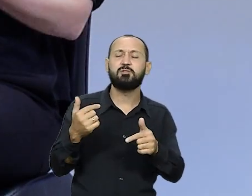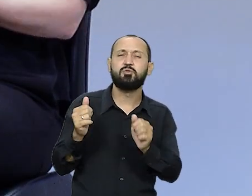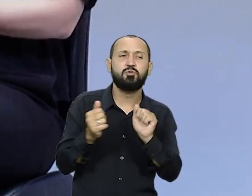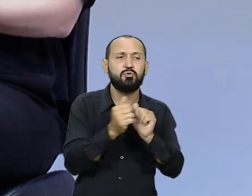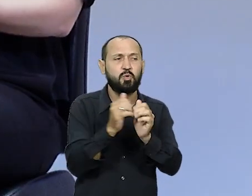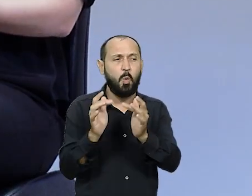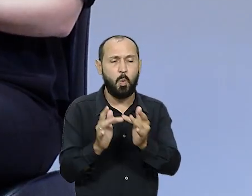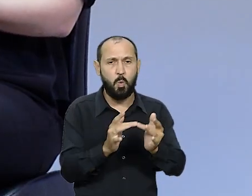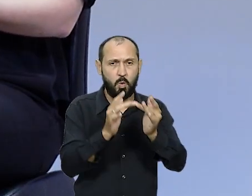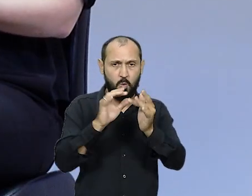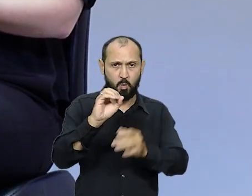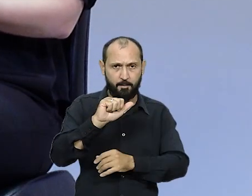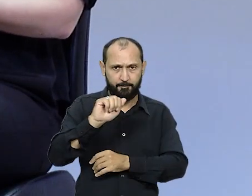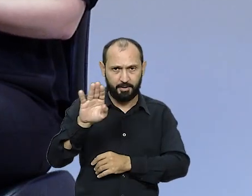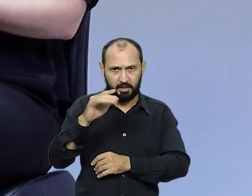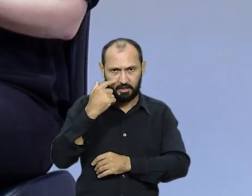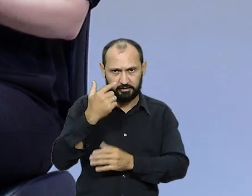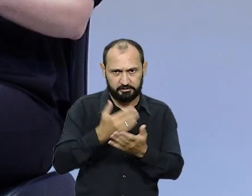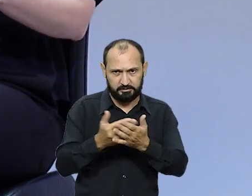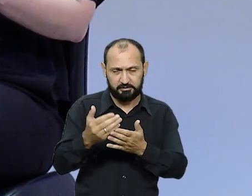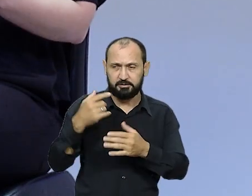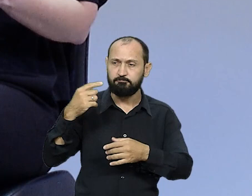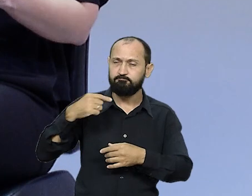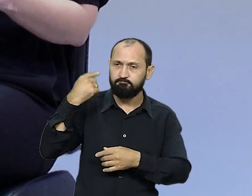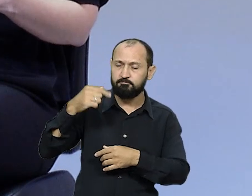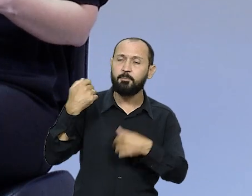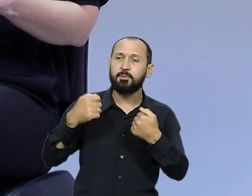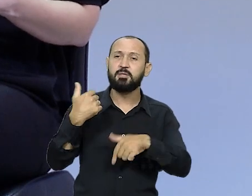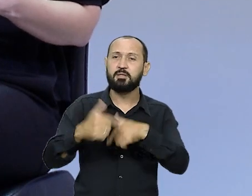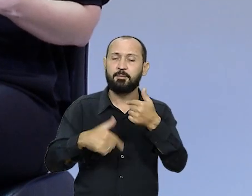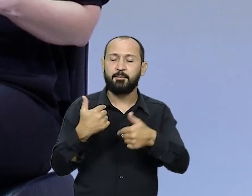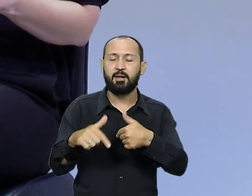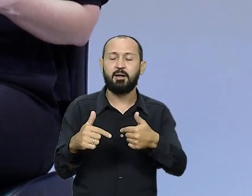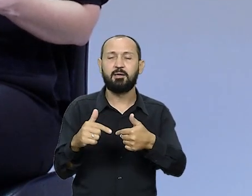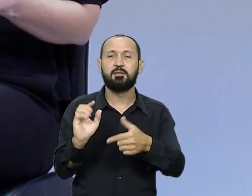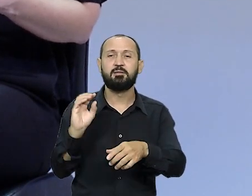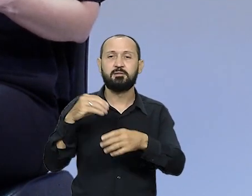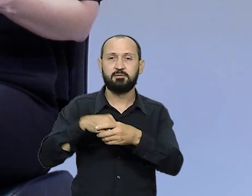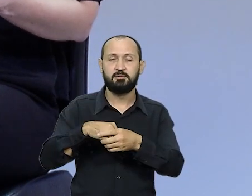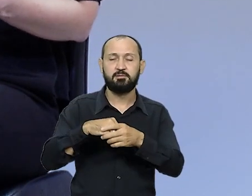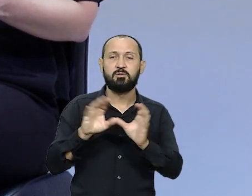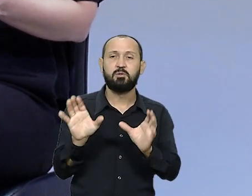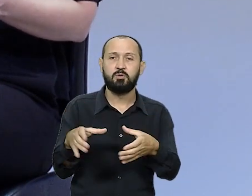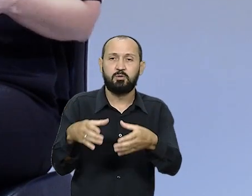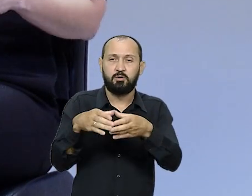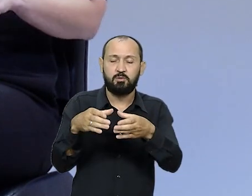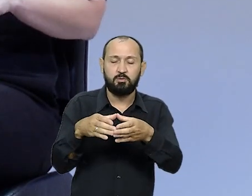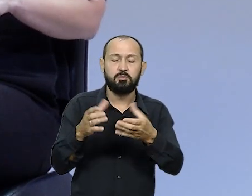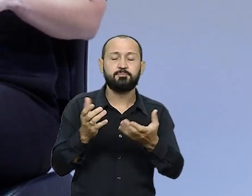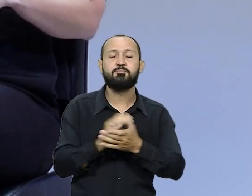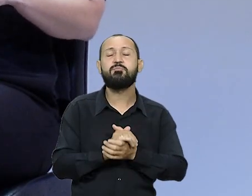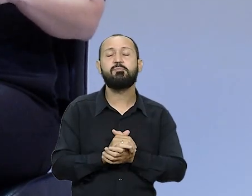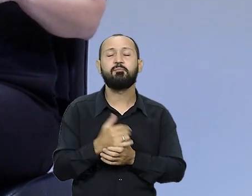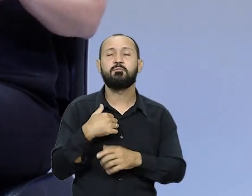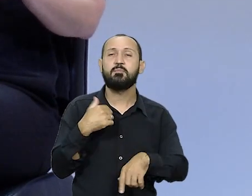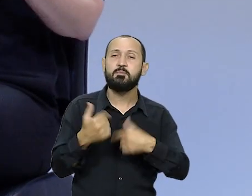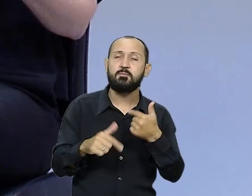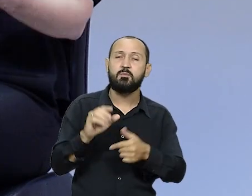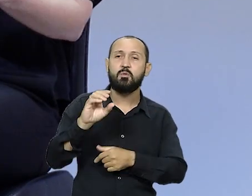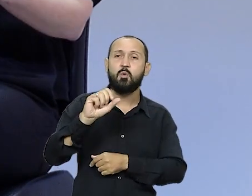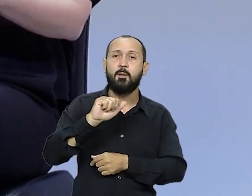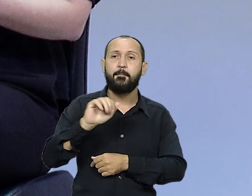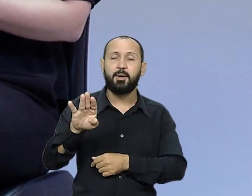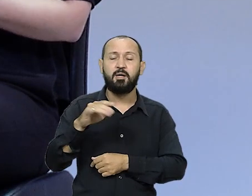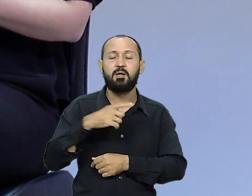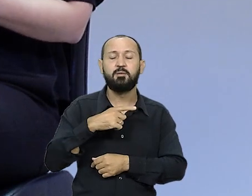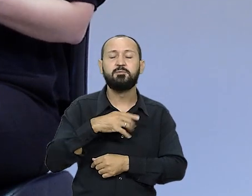atividades, trabalhando junto na OAB, a gente como advogado tem que atuar na nossa classe, junto do nosso órgão.